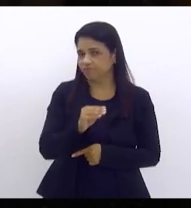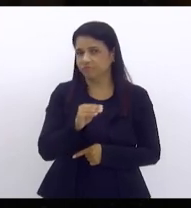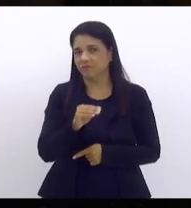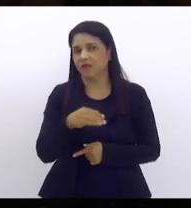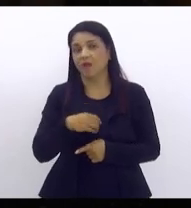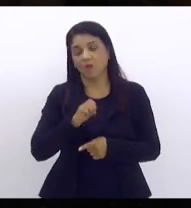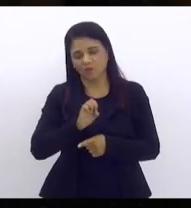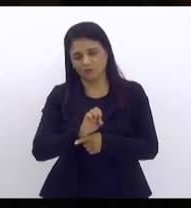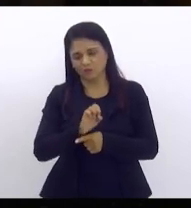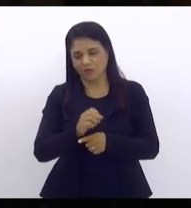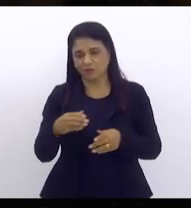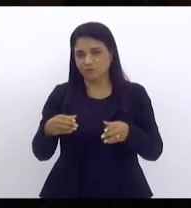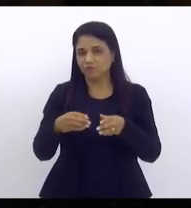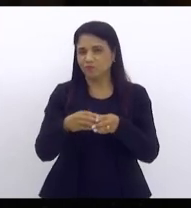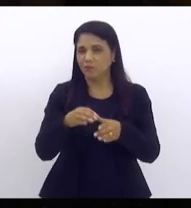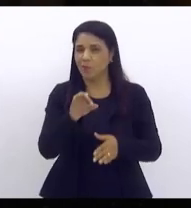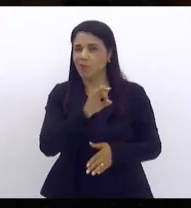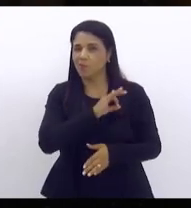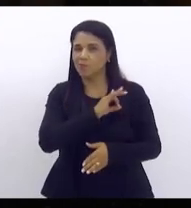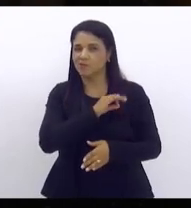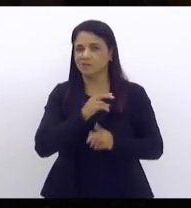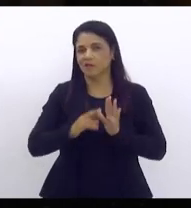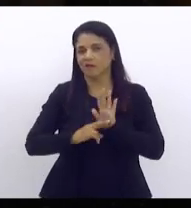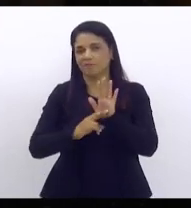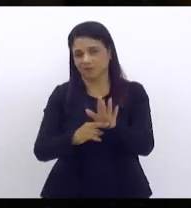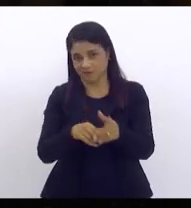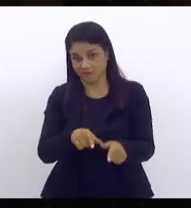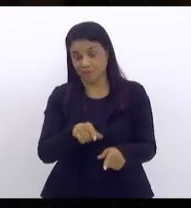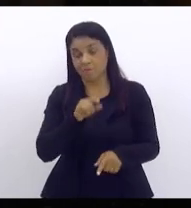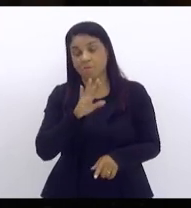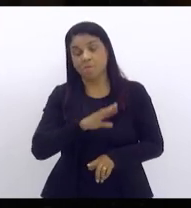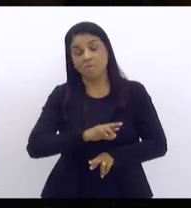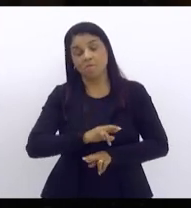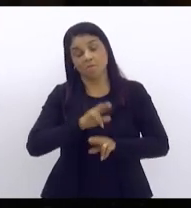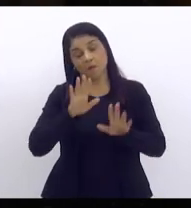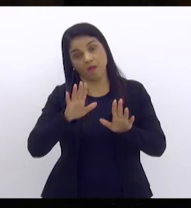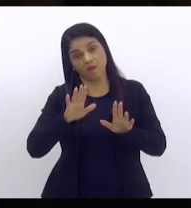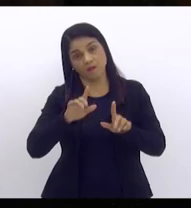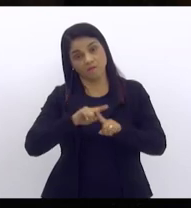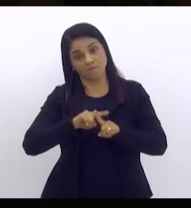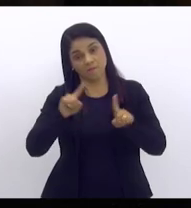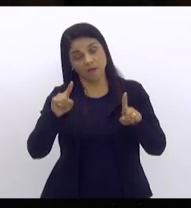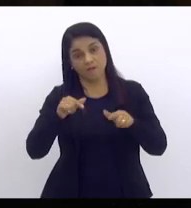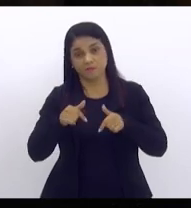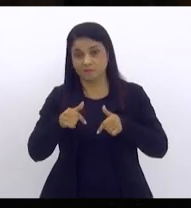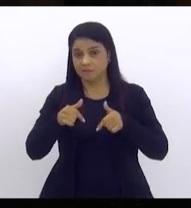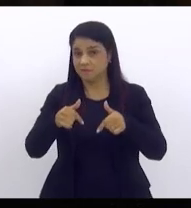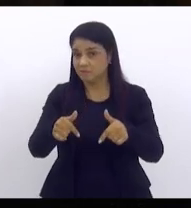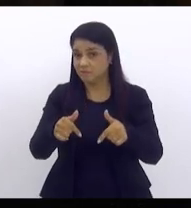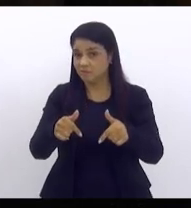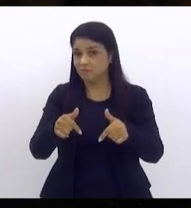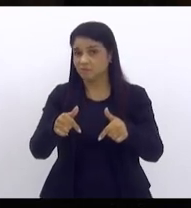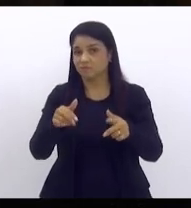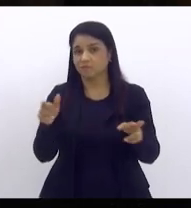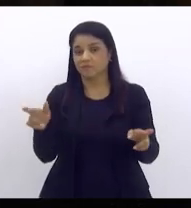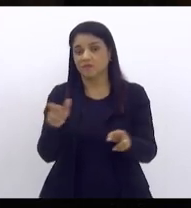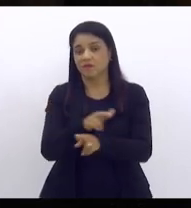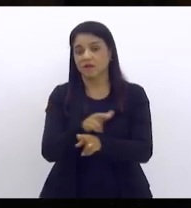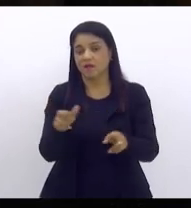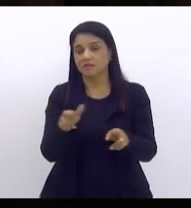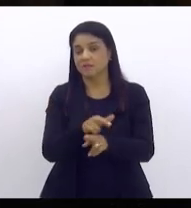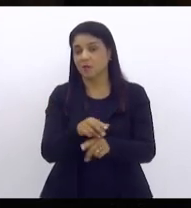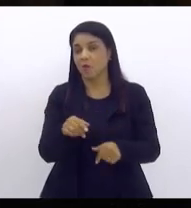com as suas forças policiais, mas é evidente que ações com relação à saúde,